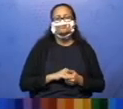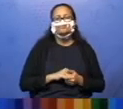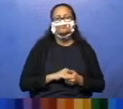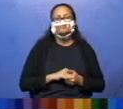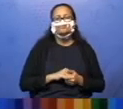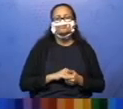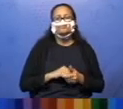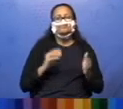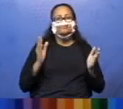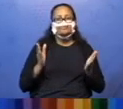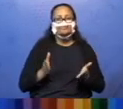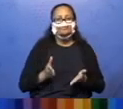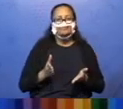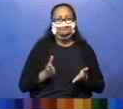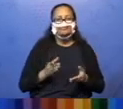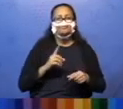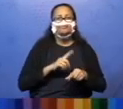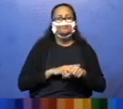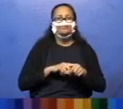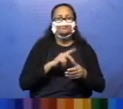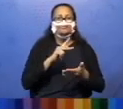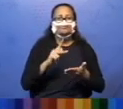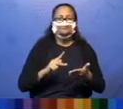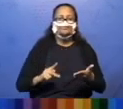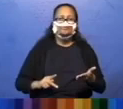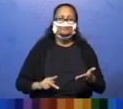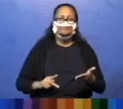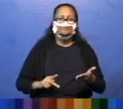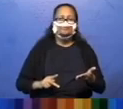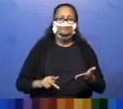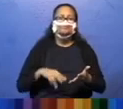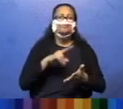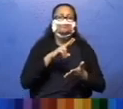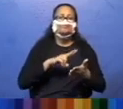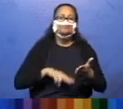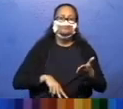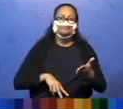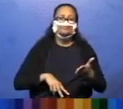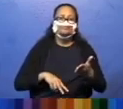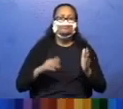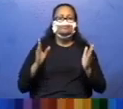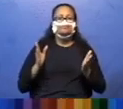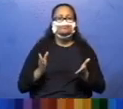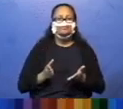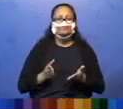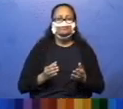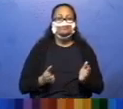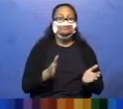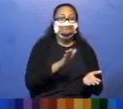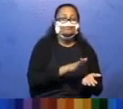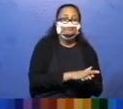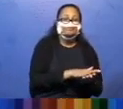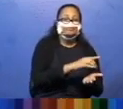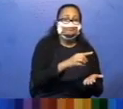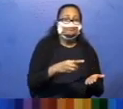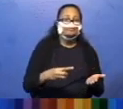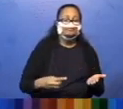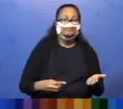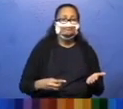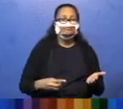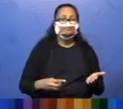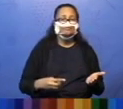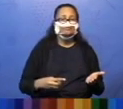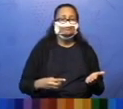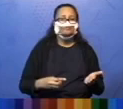E agora é a hora do poema. Leitura do poema. E hoje, pode fechar essa apostila aí, dar